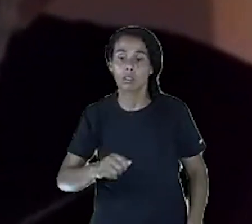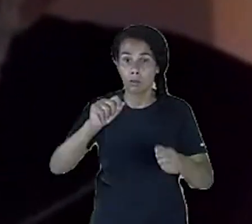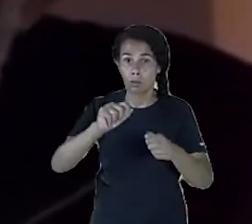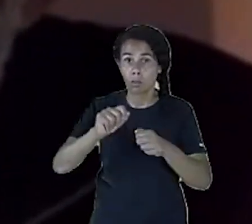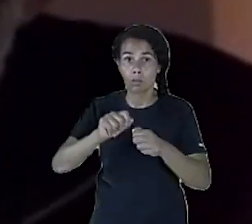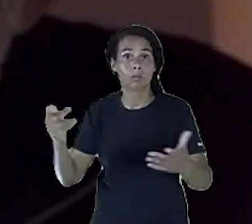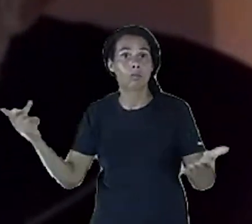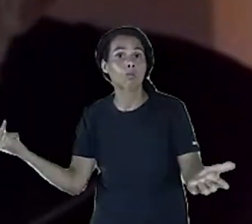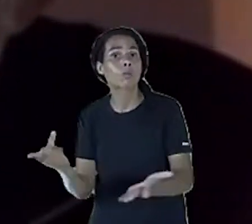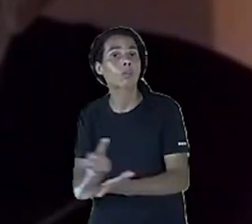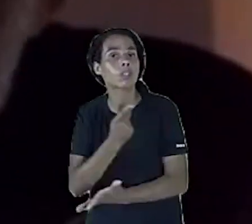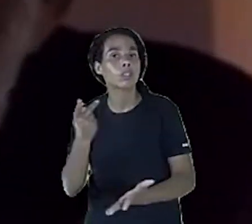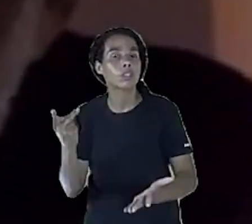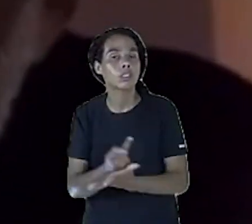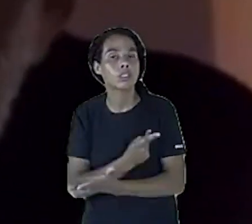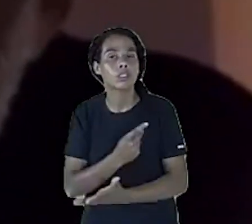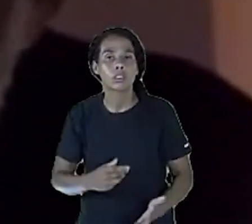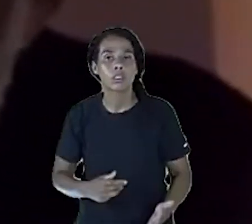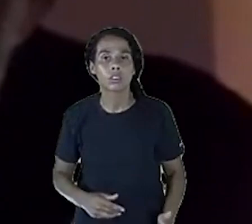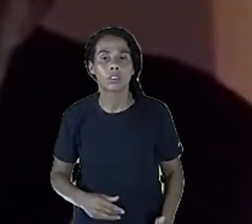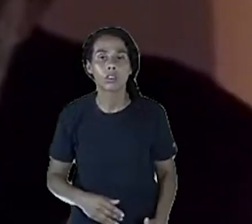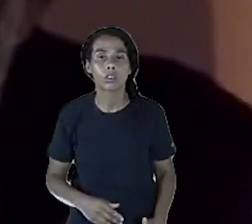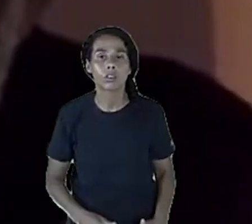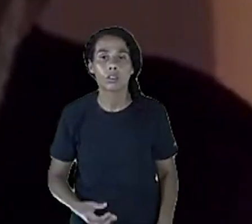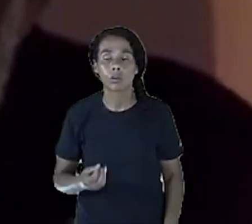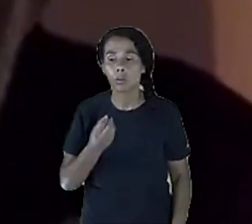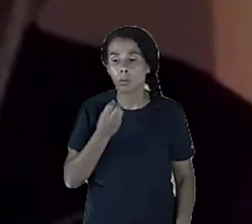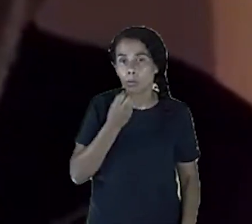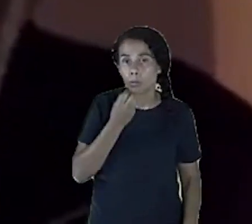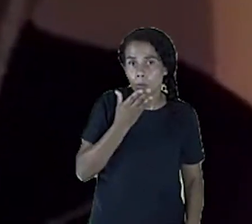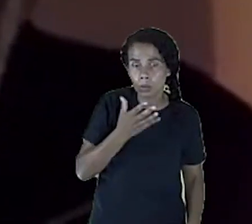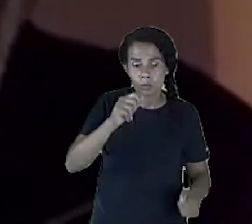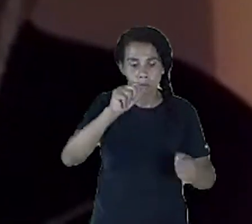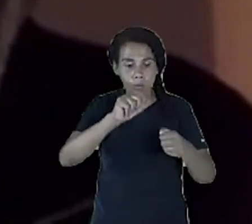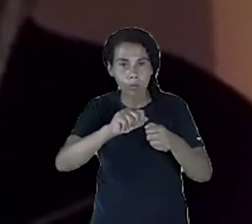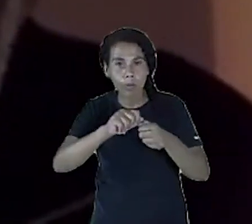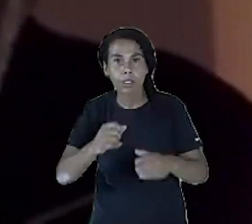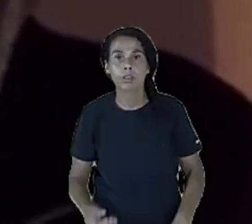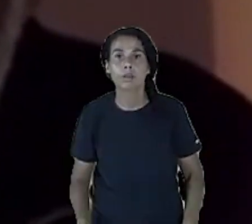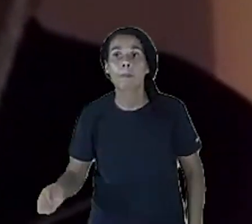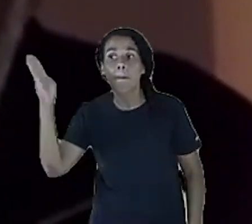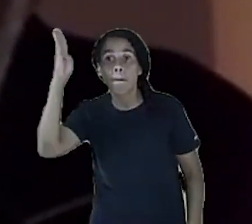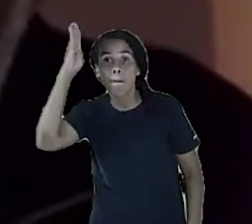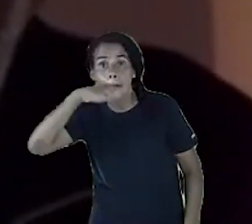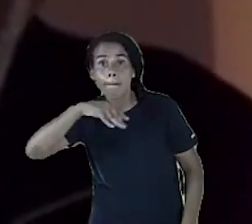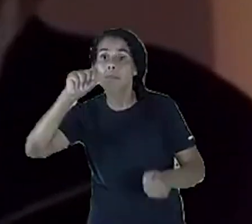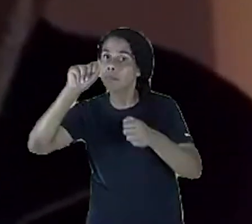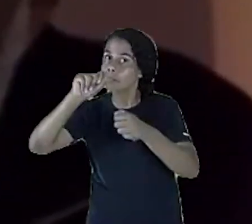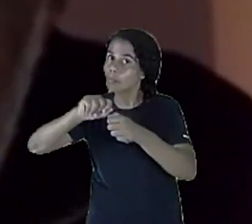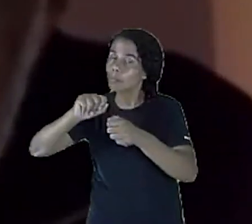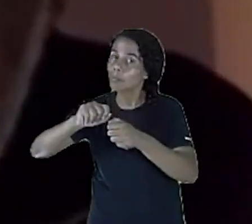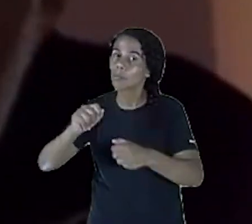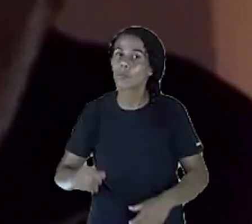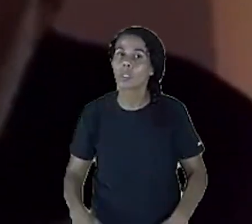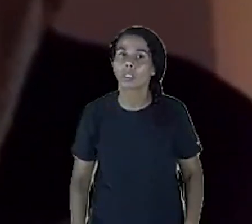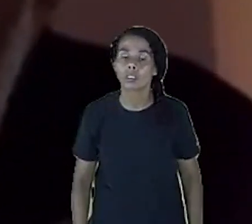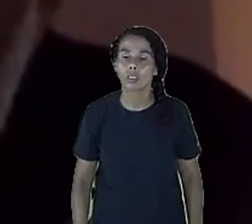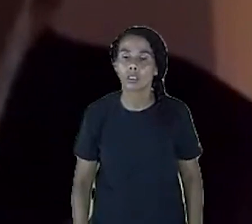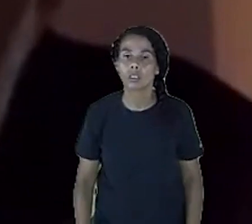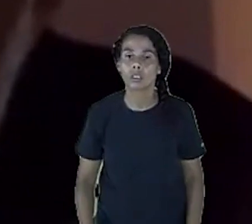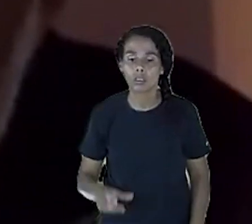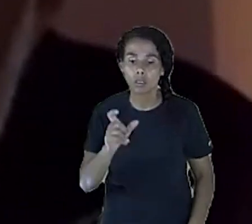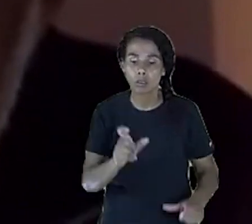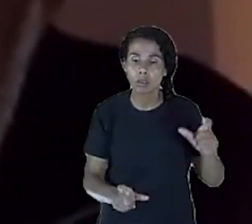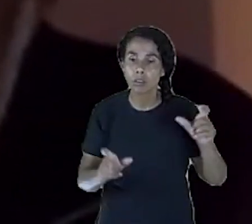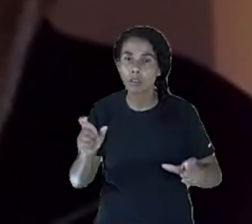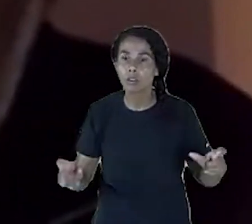todo o bem e todo o mal que já fizemos. Enfim, tanta gente se refere ao